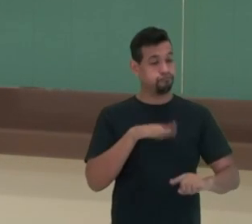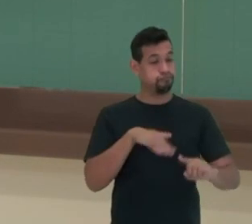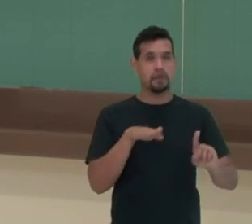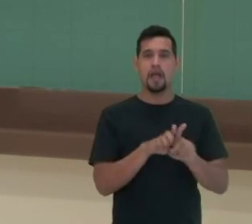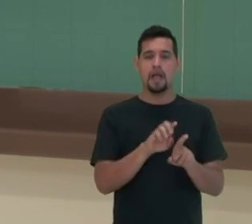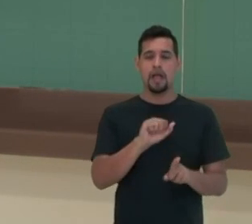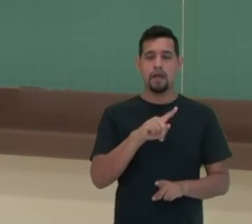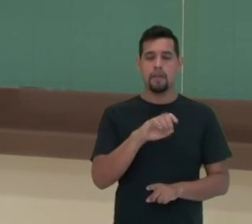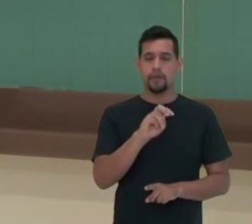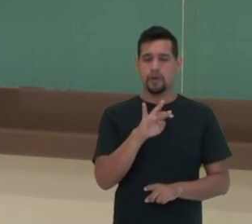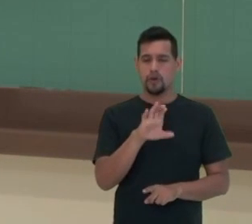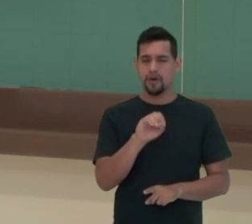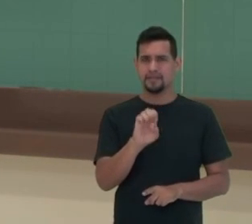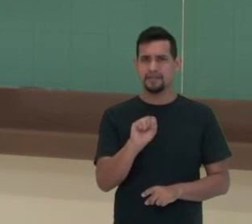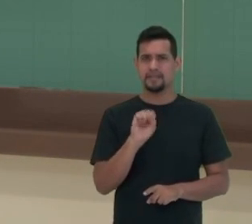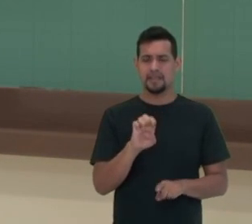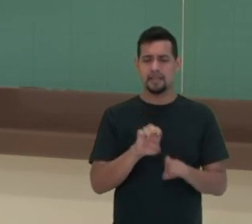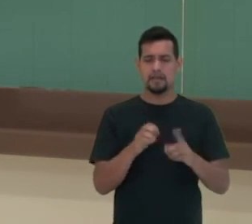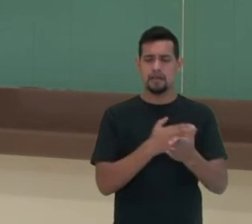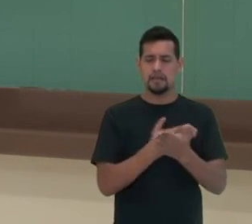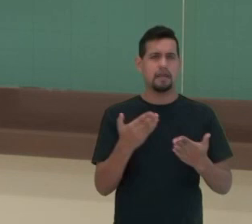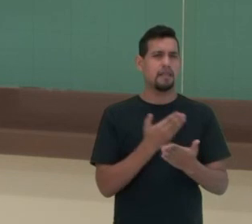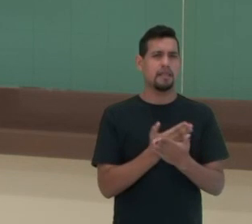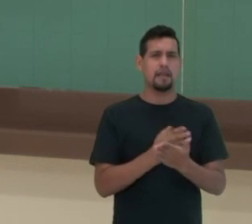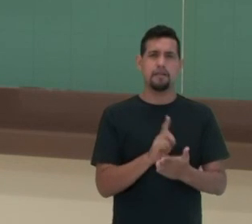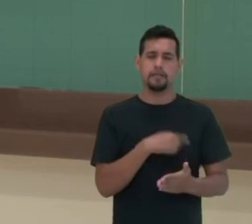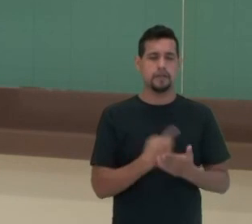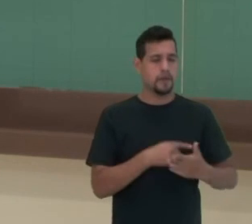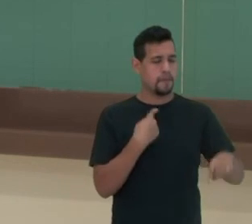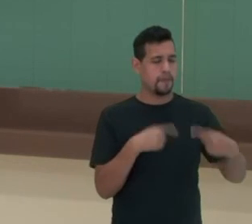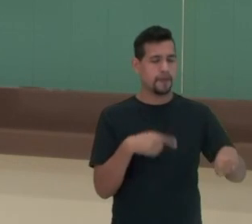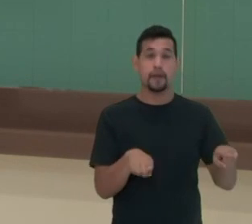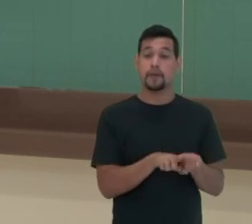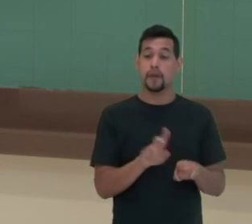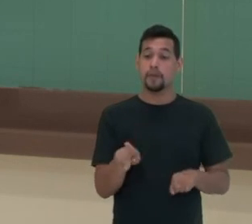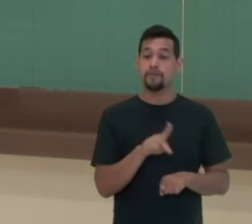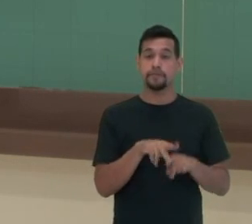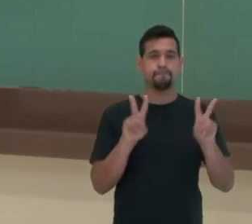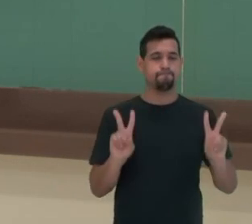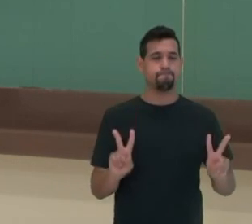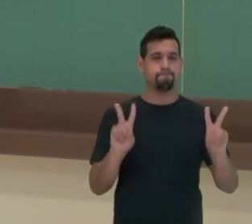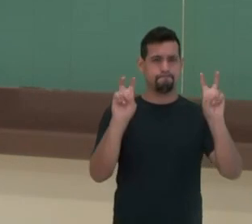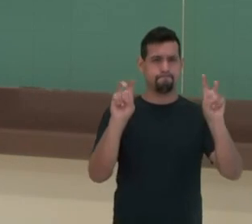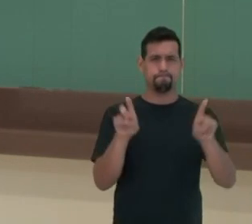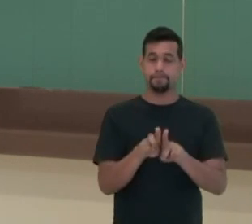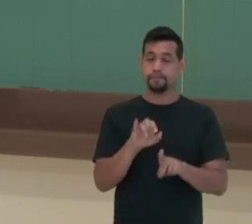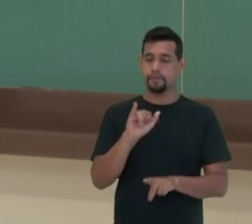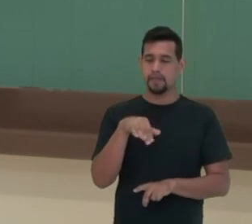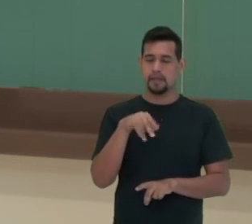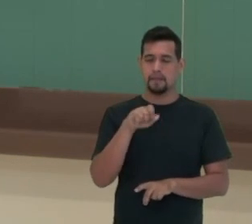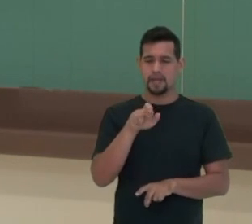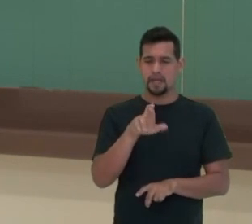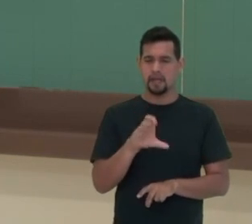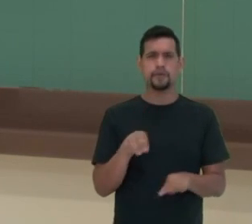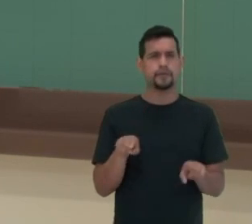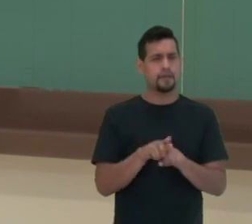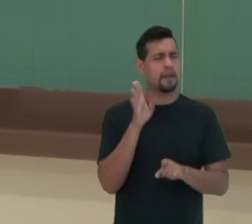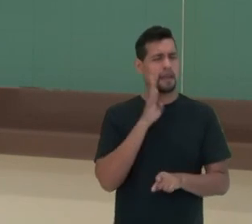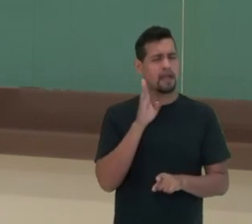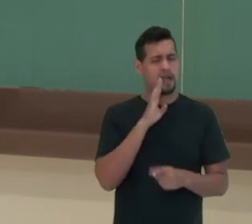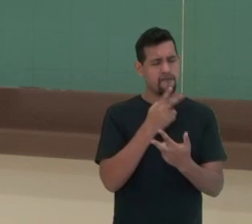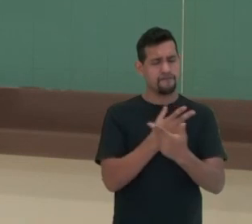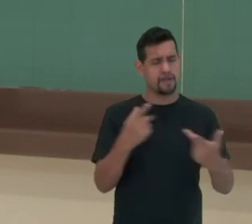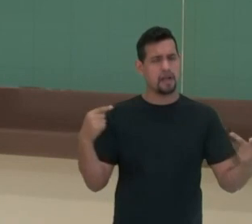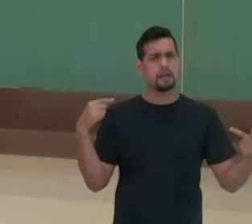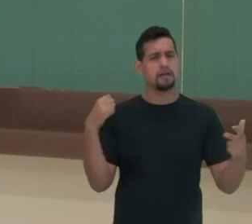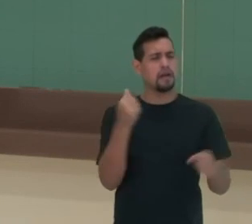apoteose. E, inclusive, no início desta aula, vocês também discutiram um pouquinho com o Sr. Roberto sobre o tema império. Foi muito bacana. Muitos alunos perguntam, professor,